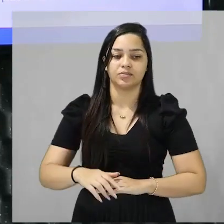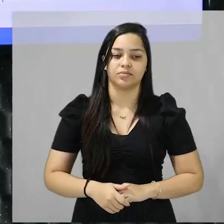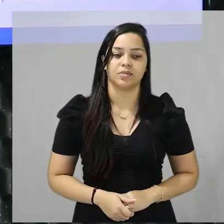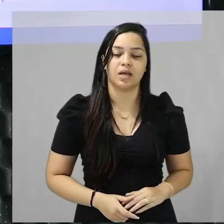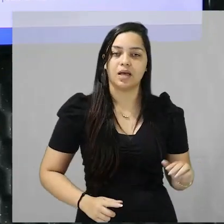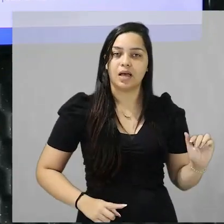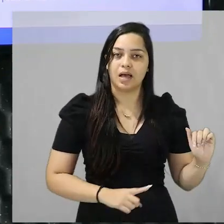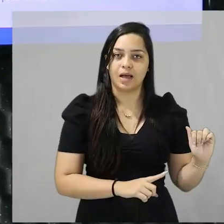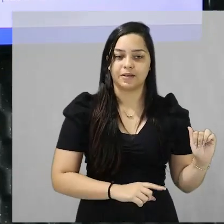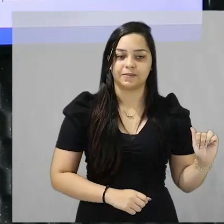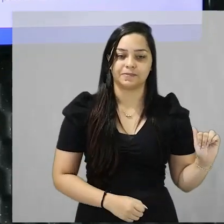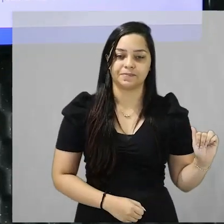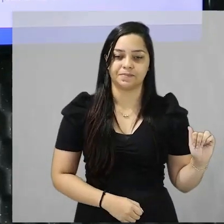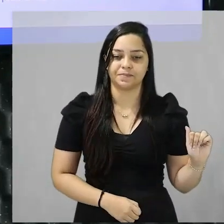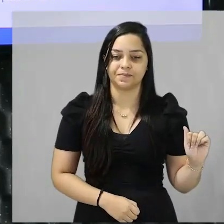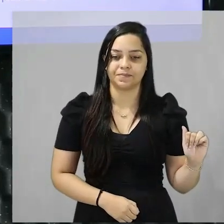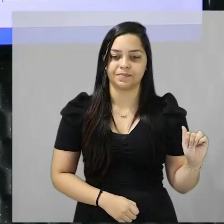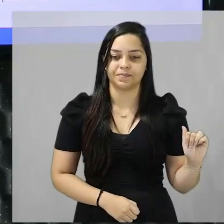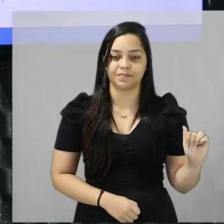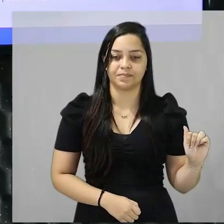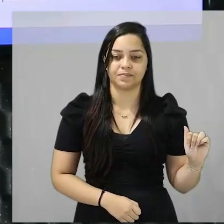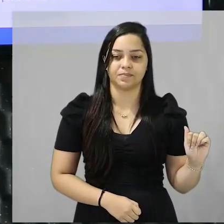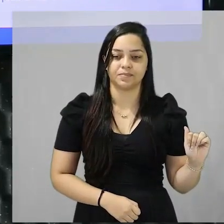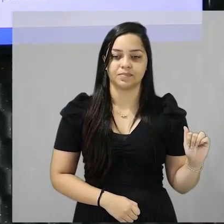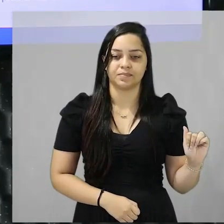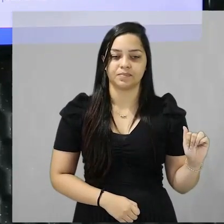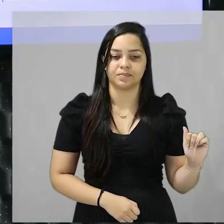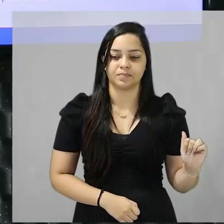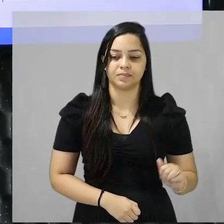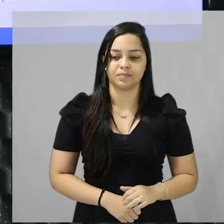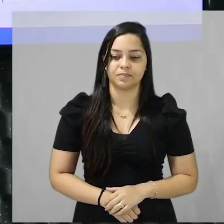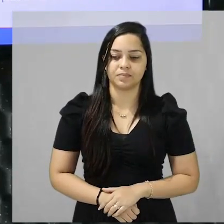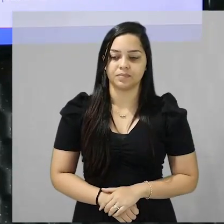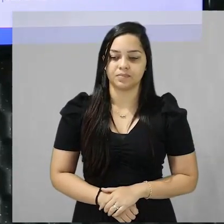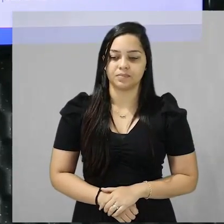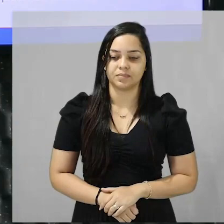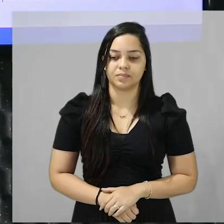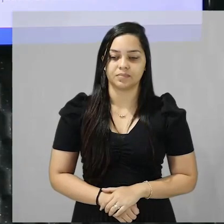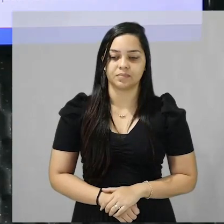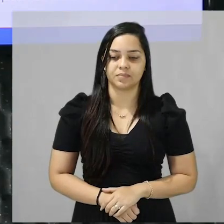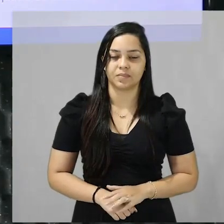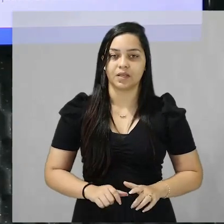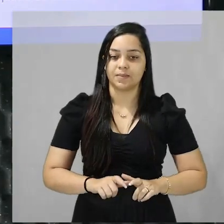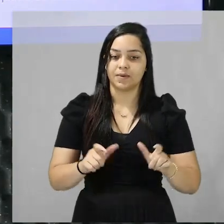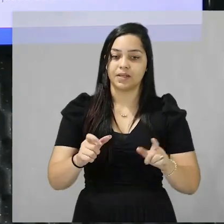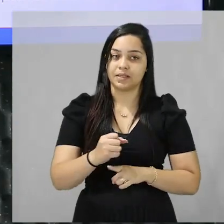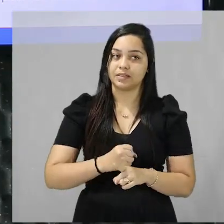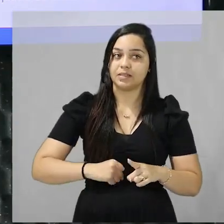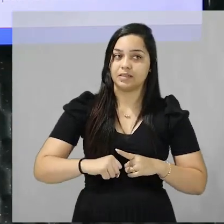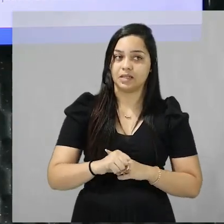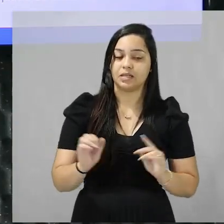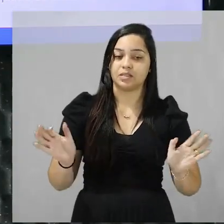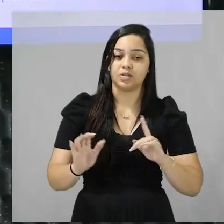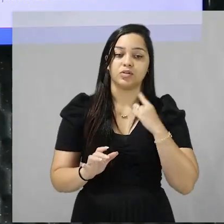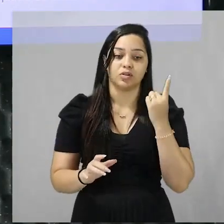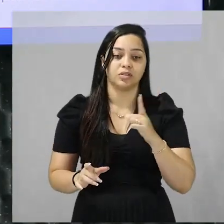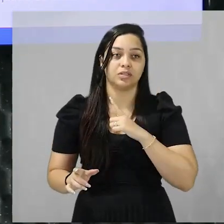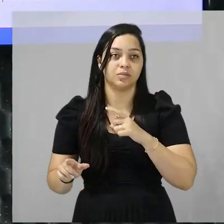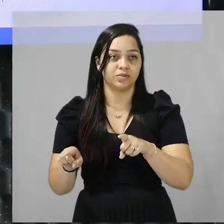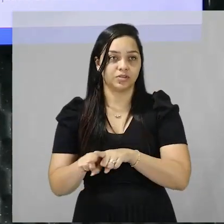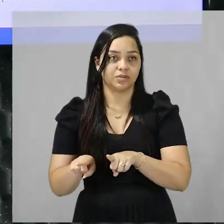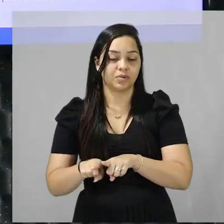e costumes partilhados pela maioria da sociedade? Bom, pela maioria da sociedade, nós temos